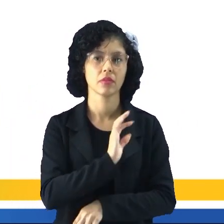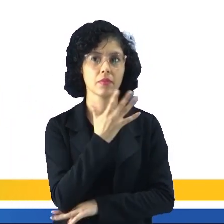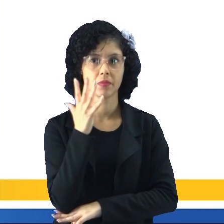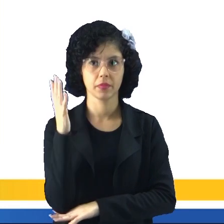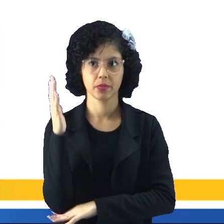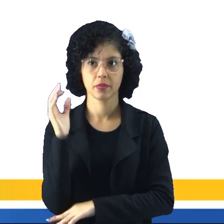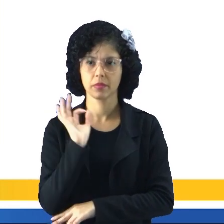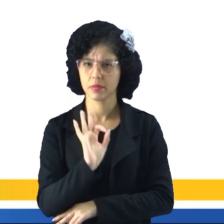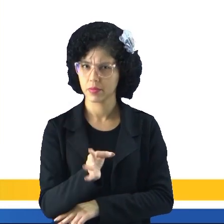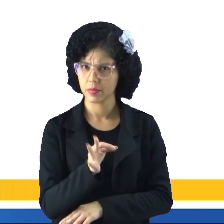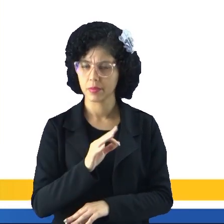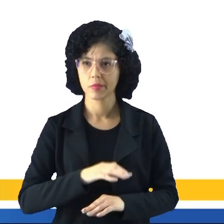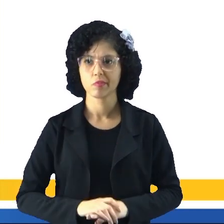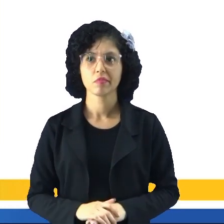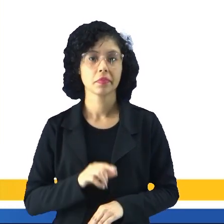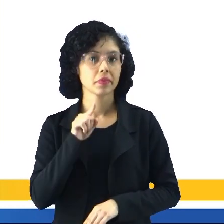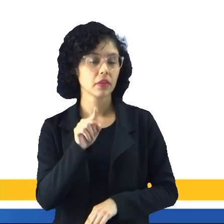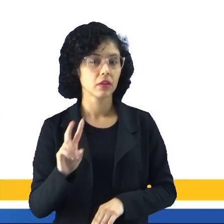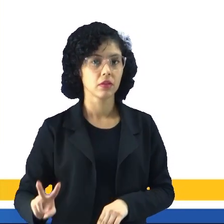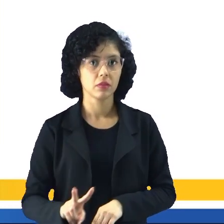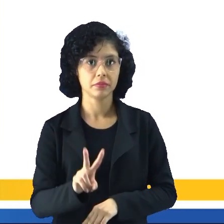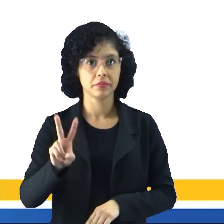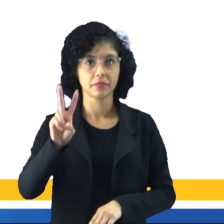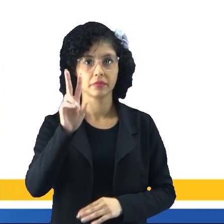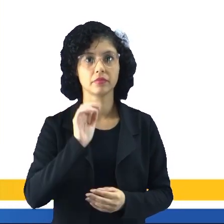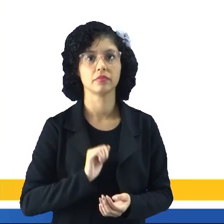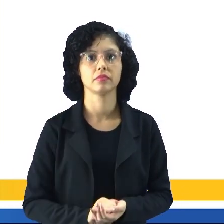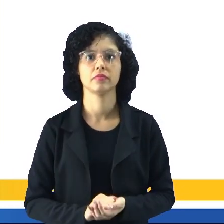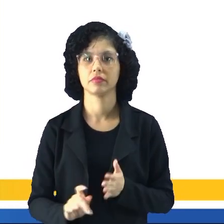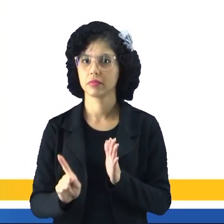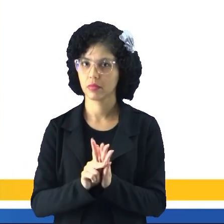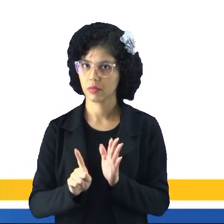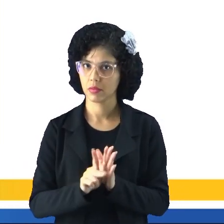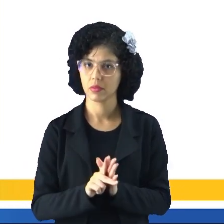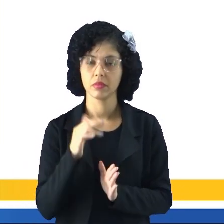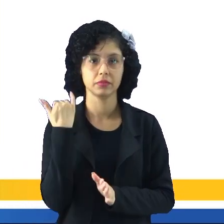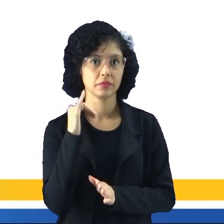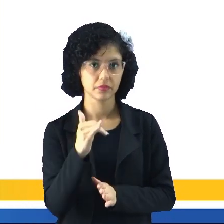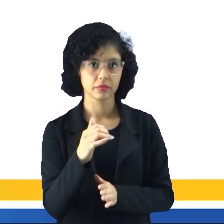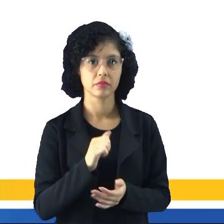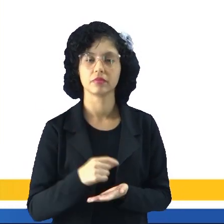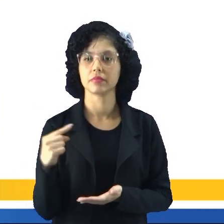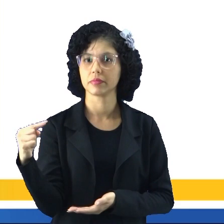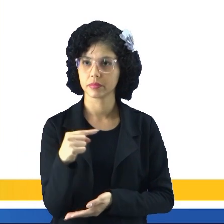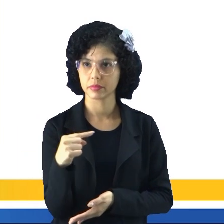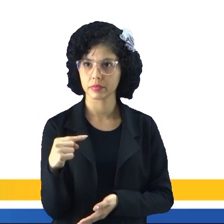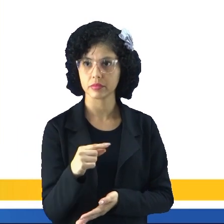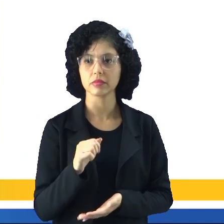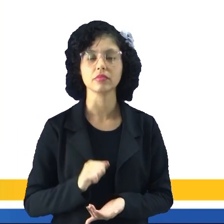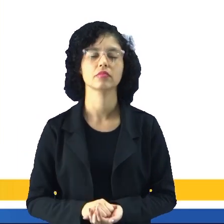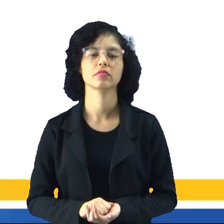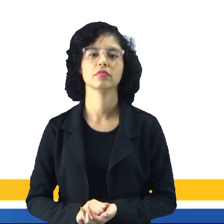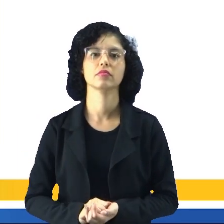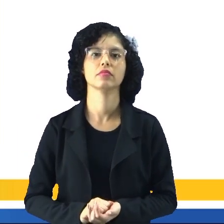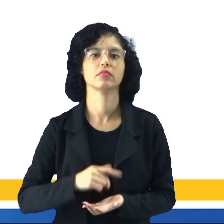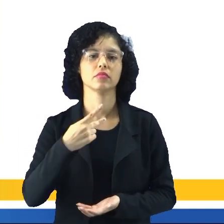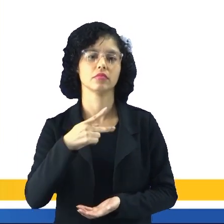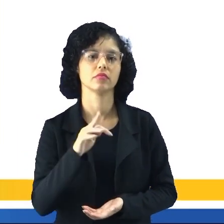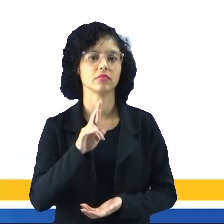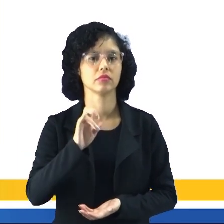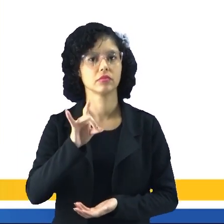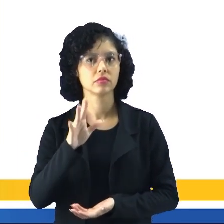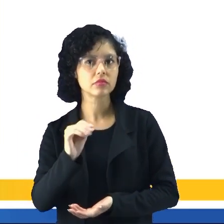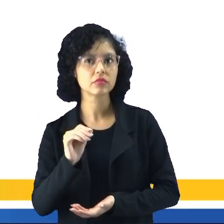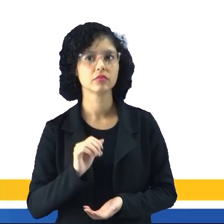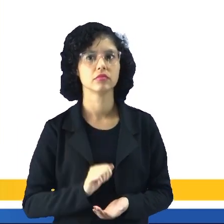natureza, certo? Esse valor é atribuído à carga do elétron, tá? Sinal negativo, e a do próton com